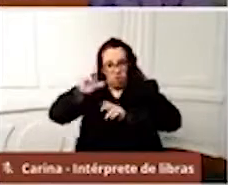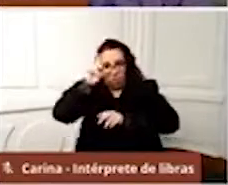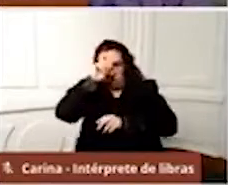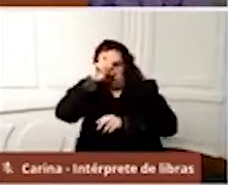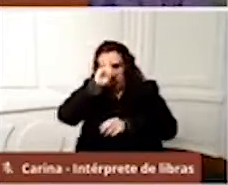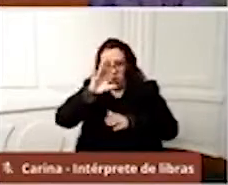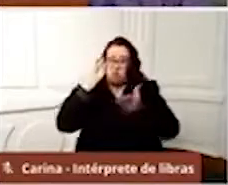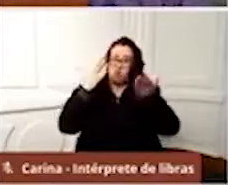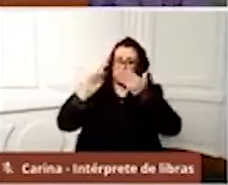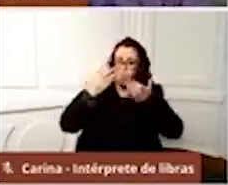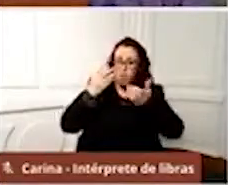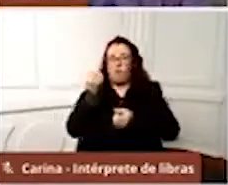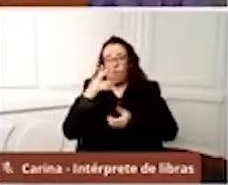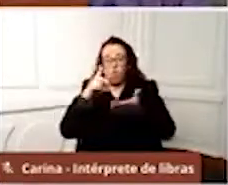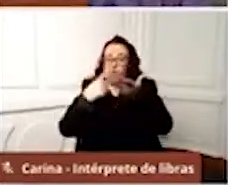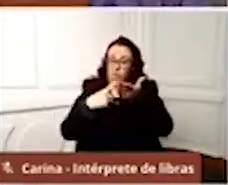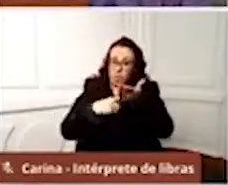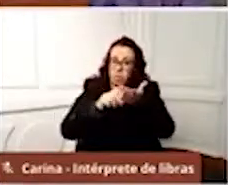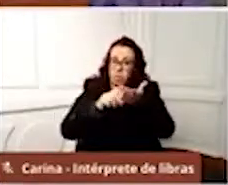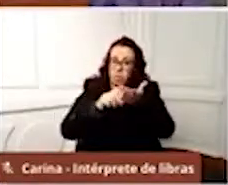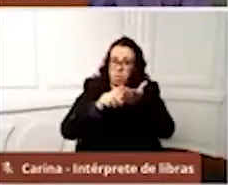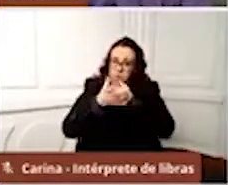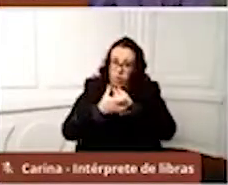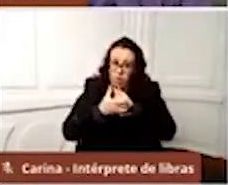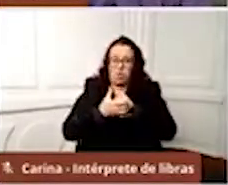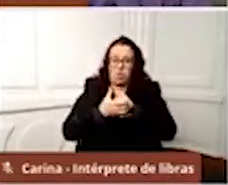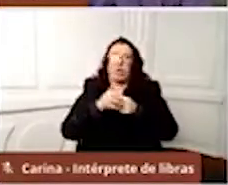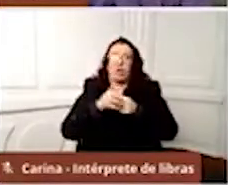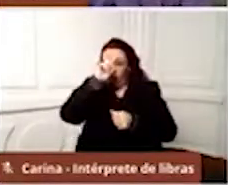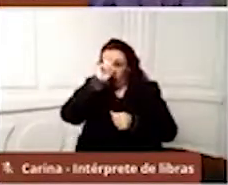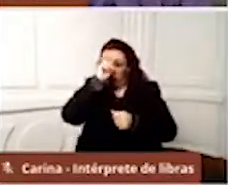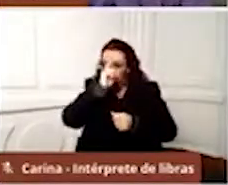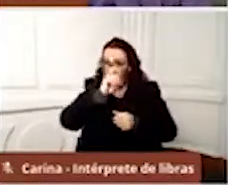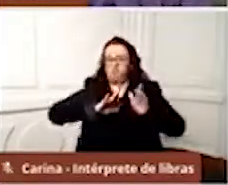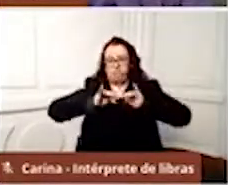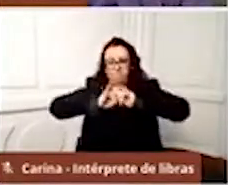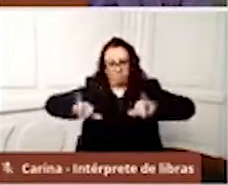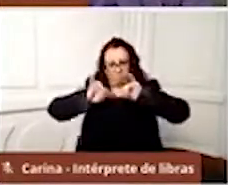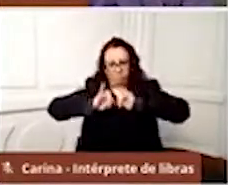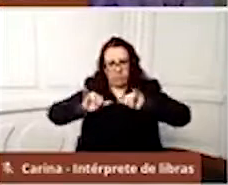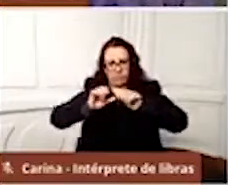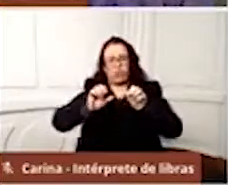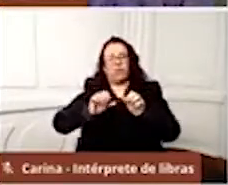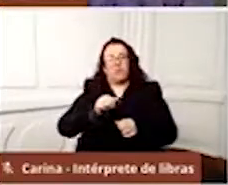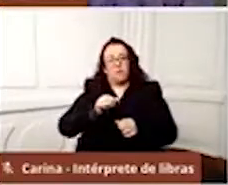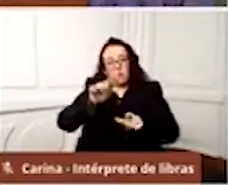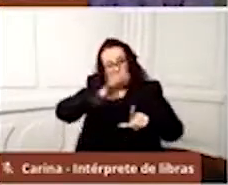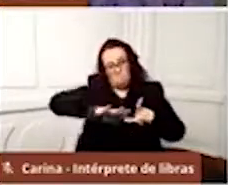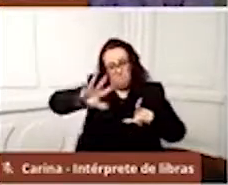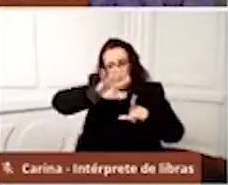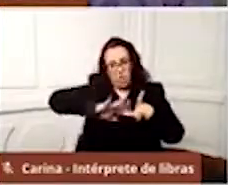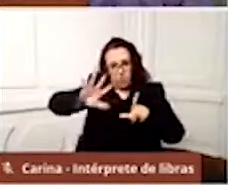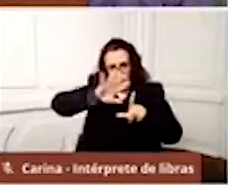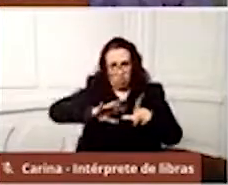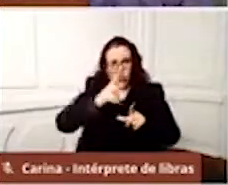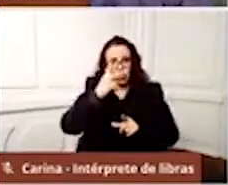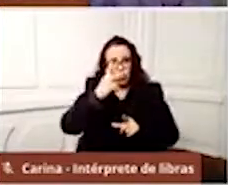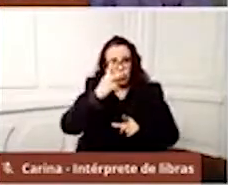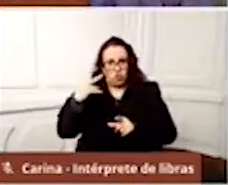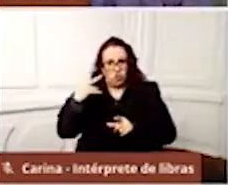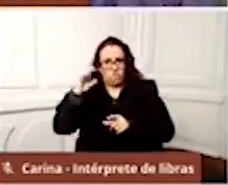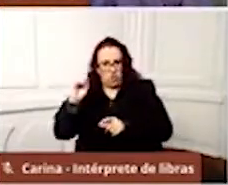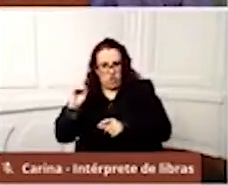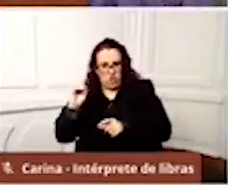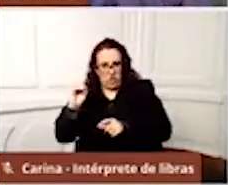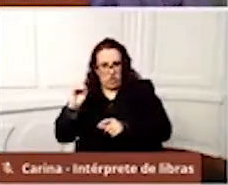no estado do Rio Grande do Sul, segundo os hospitais que estão lançando esses dados no sistema. 220 pacientes suspeitos